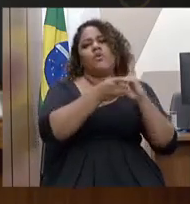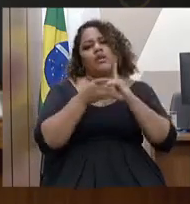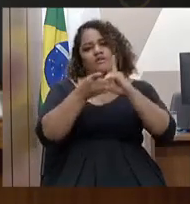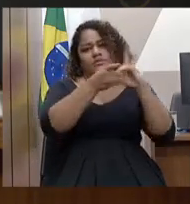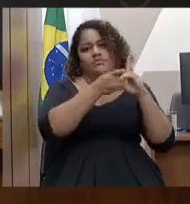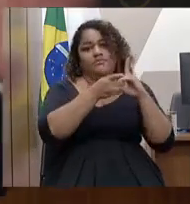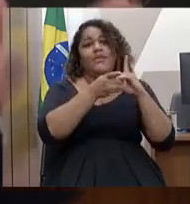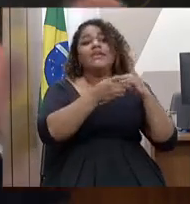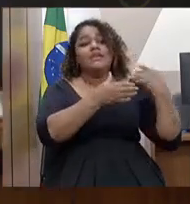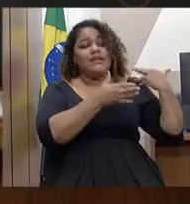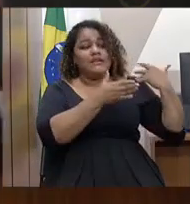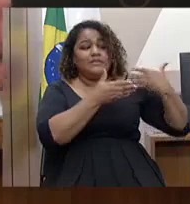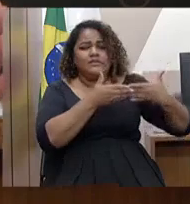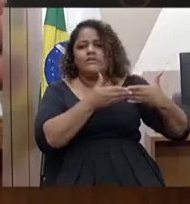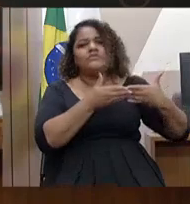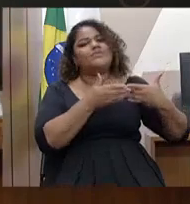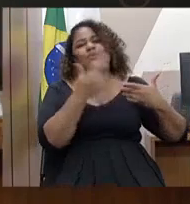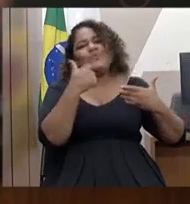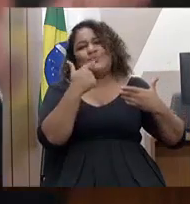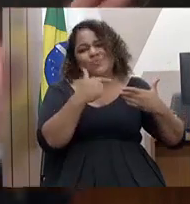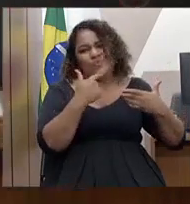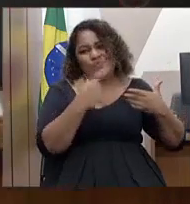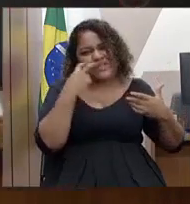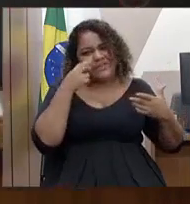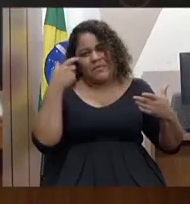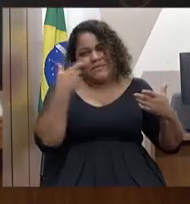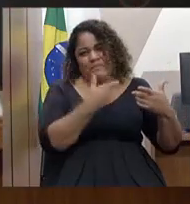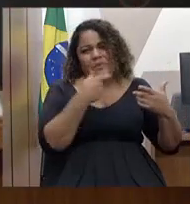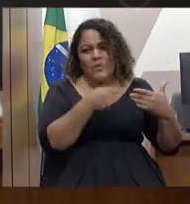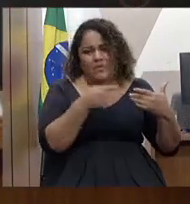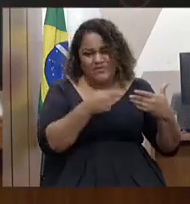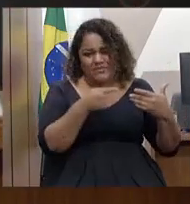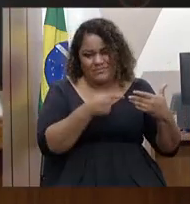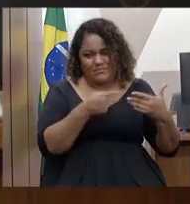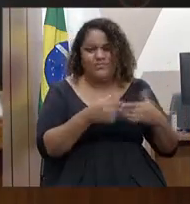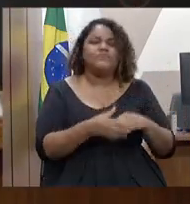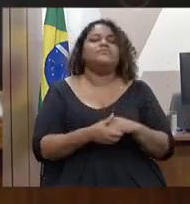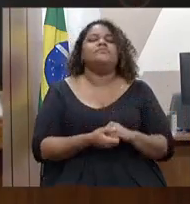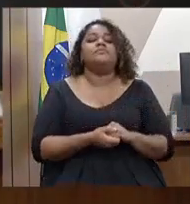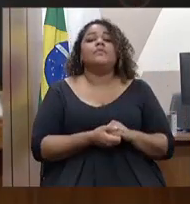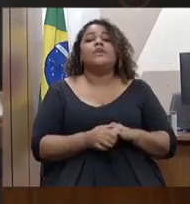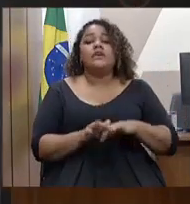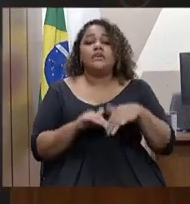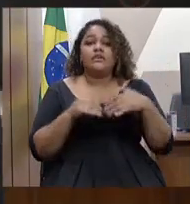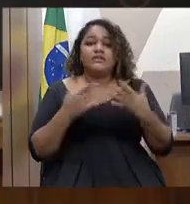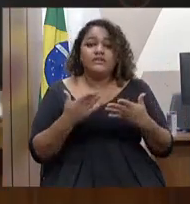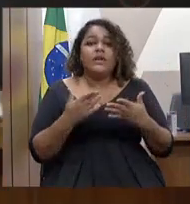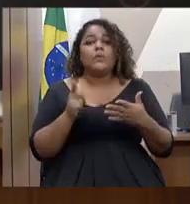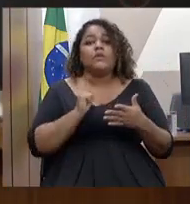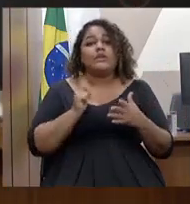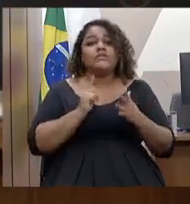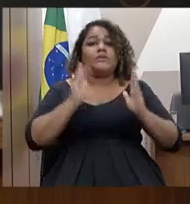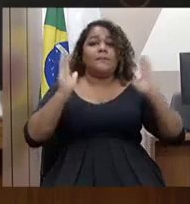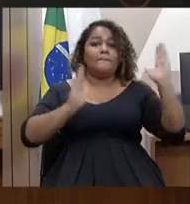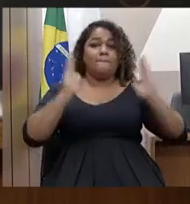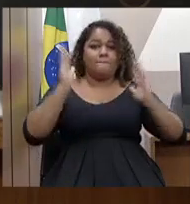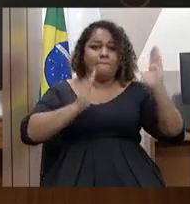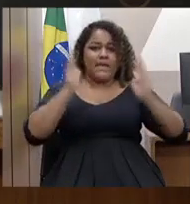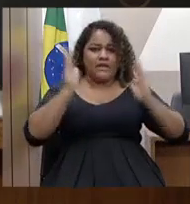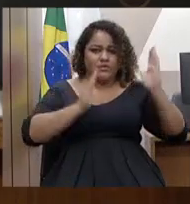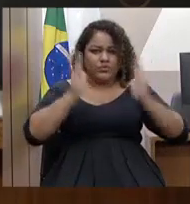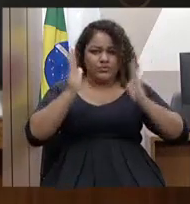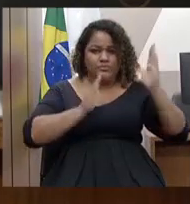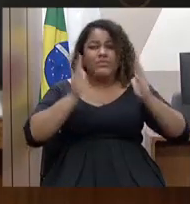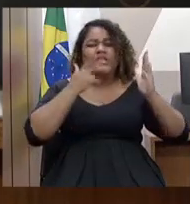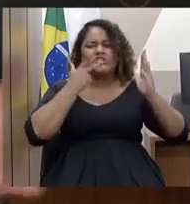relevante Mas mesmo antes desta constituição A gente desce período tratado como período de obsculantismo